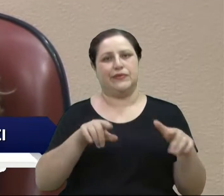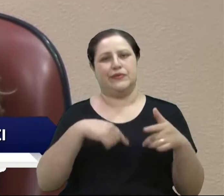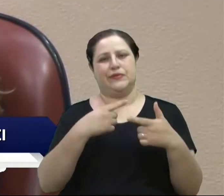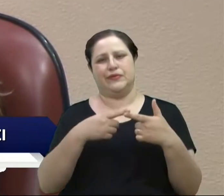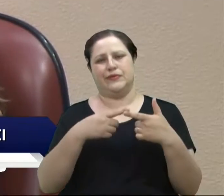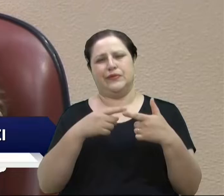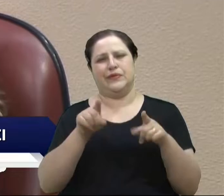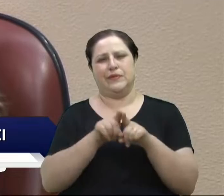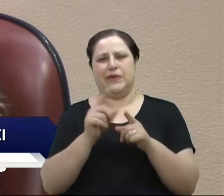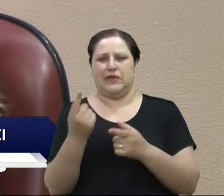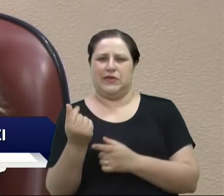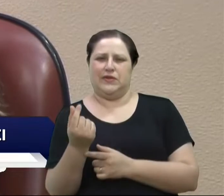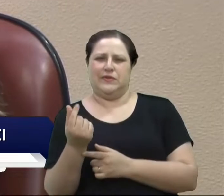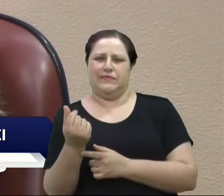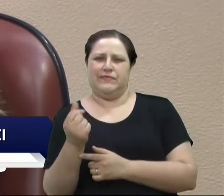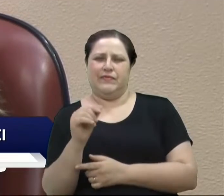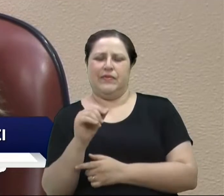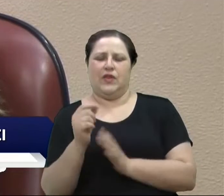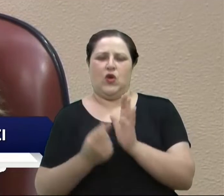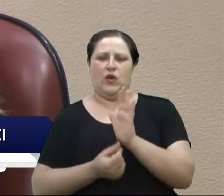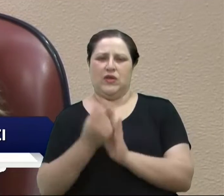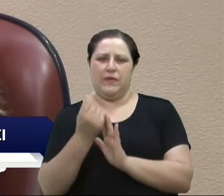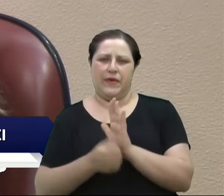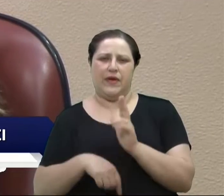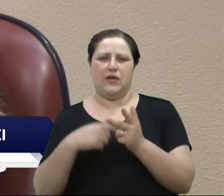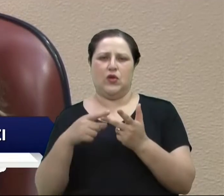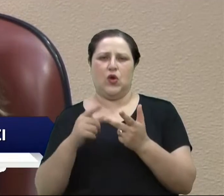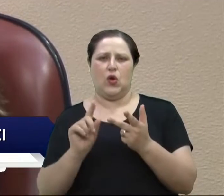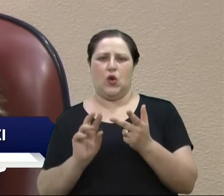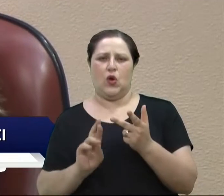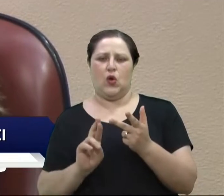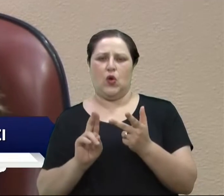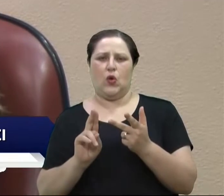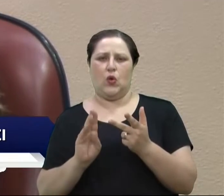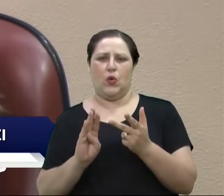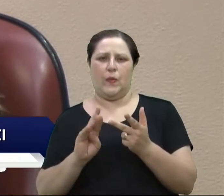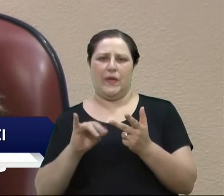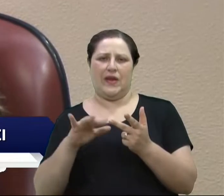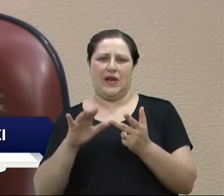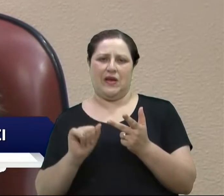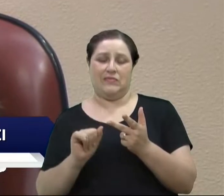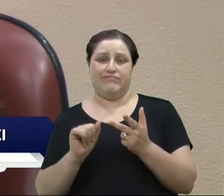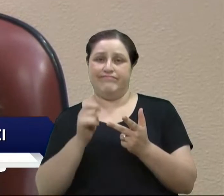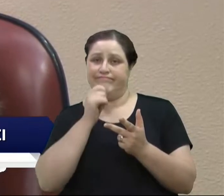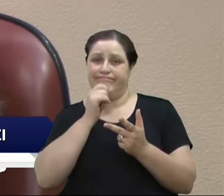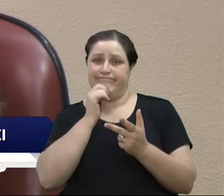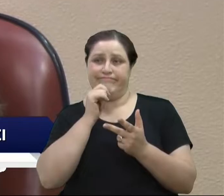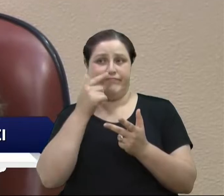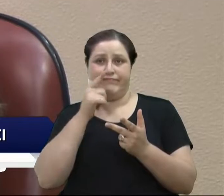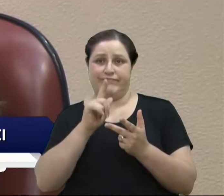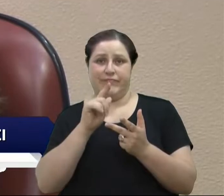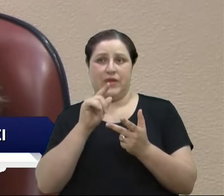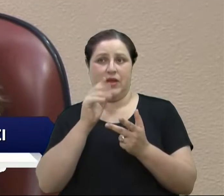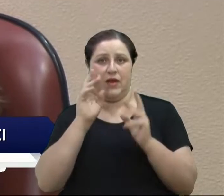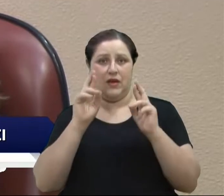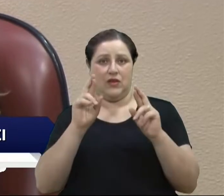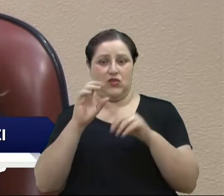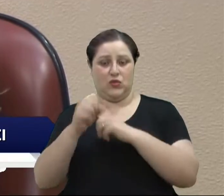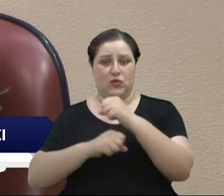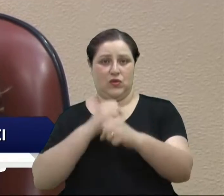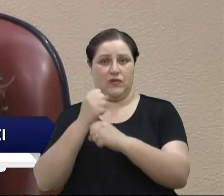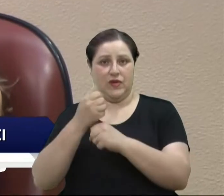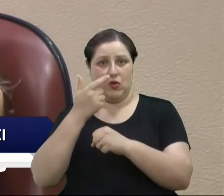e orçamentos, nesse ano não foi possível, mas no ano que vem a gente acredita que vai ter mais esse reforço também. E aí